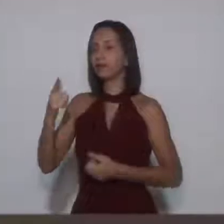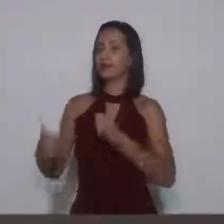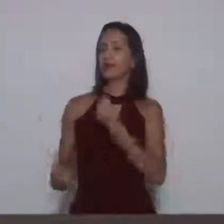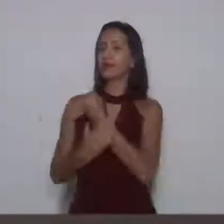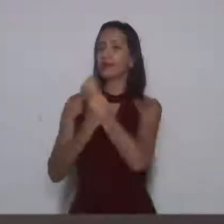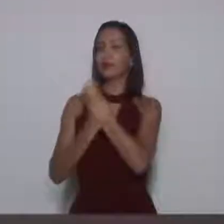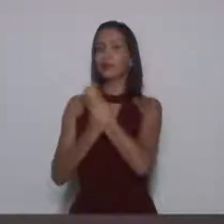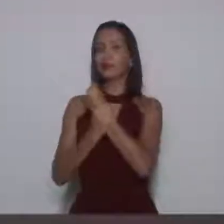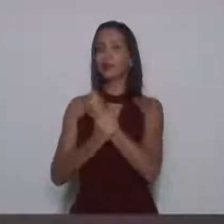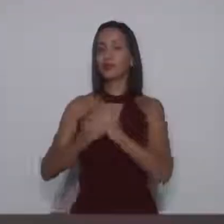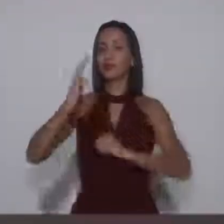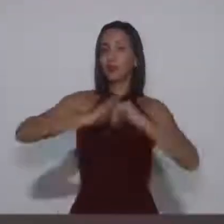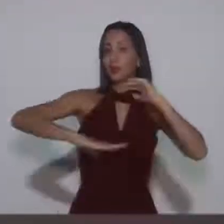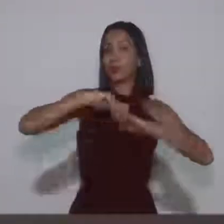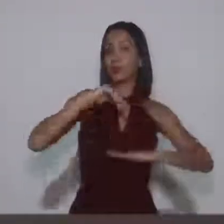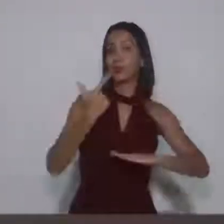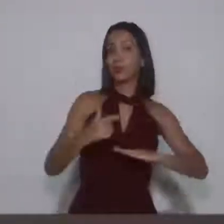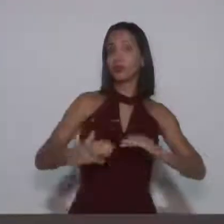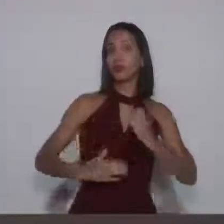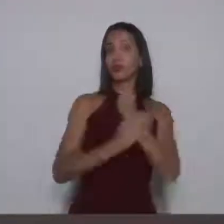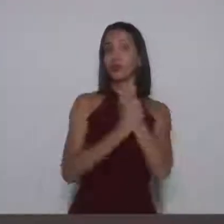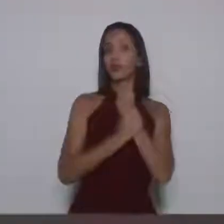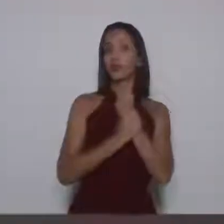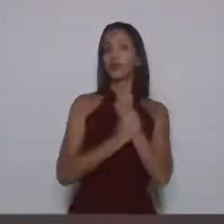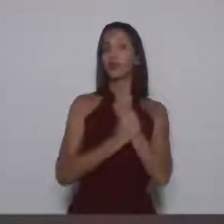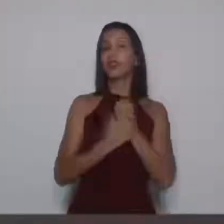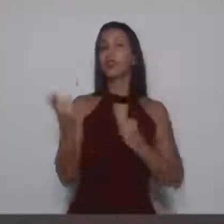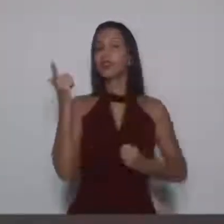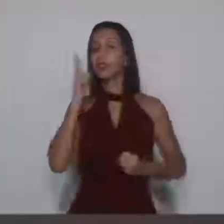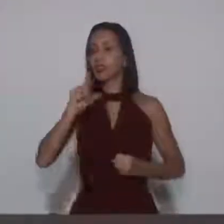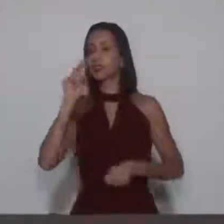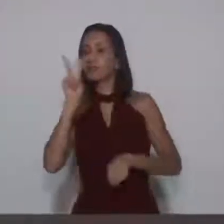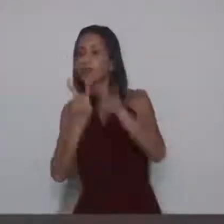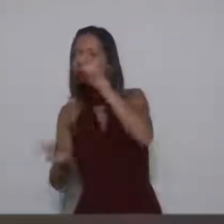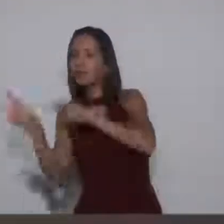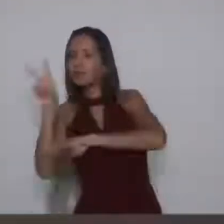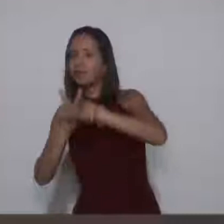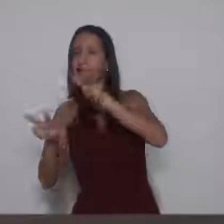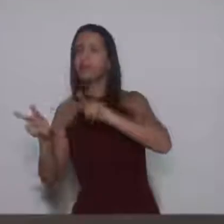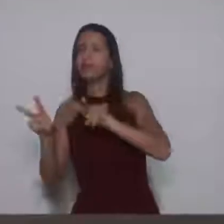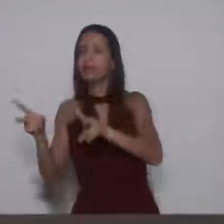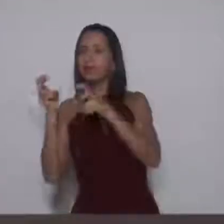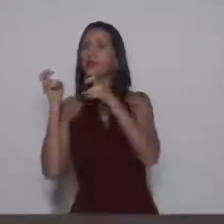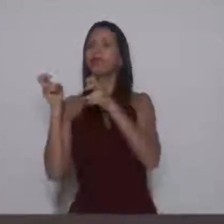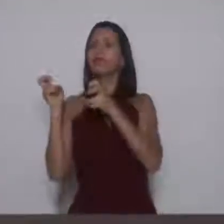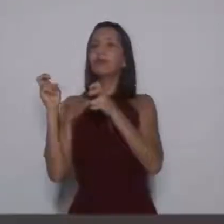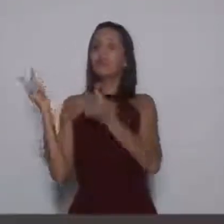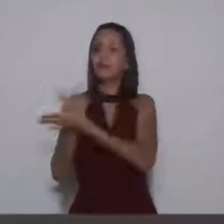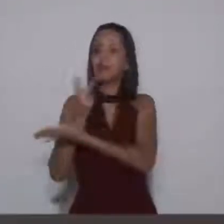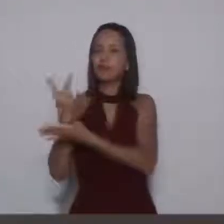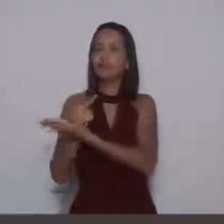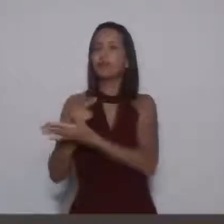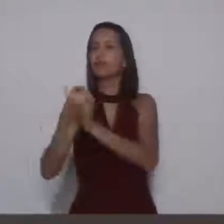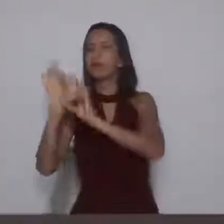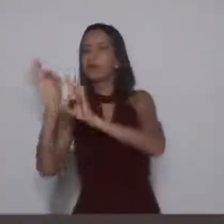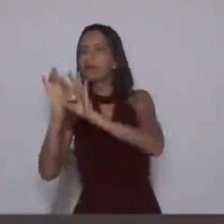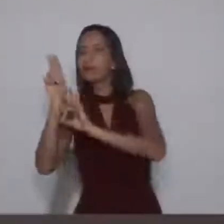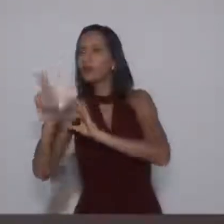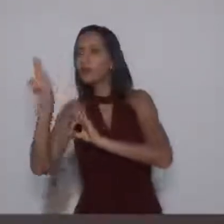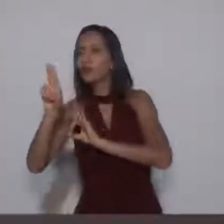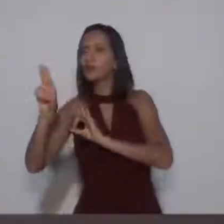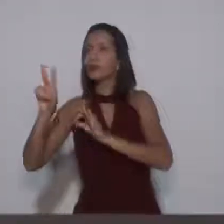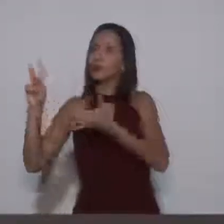ato inseguro, a gente consegue visualizar por uma ação incorreta, um manuseio incorreto.